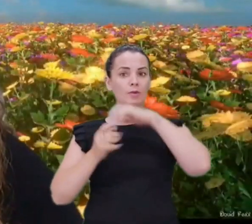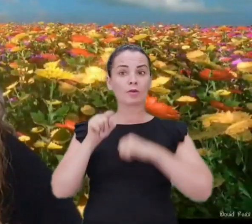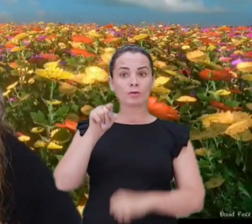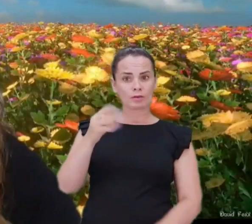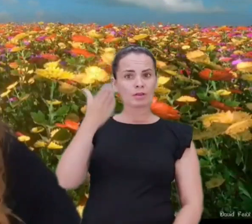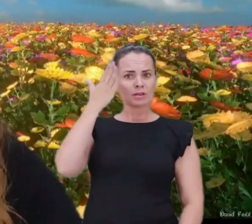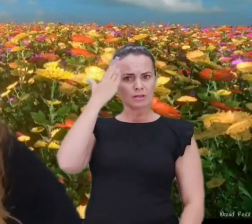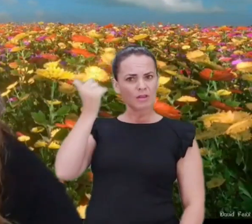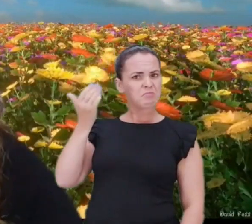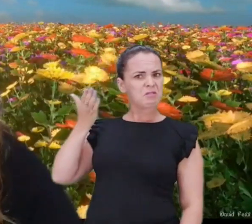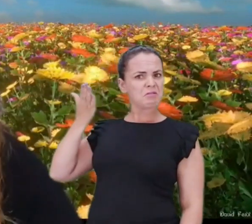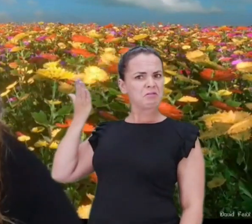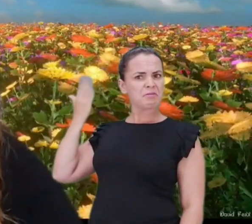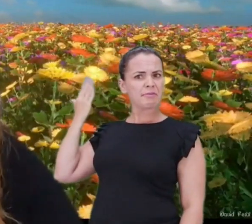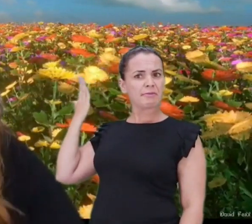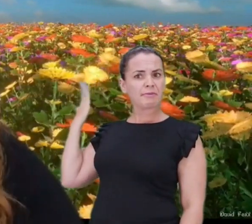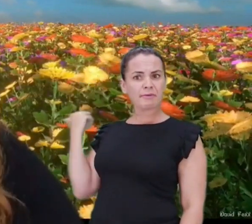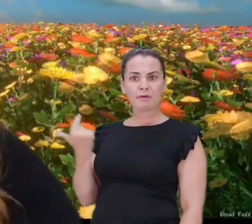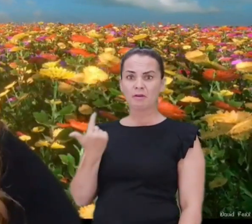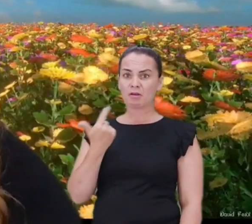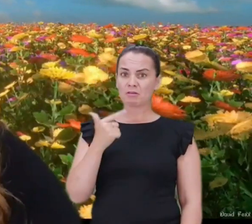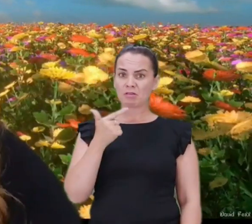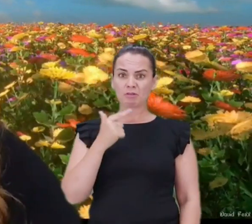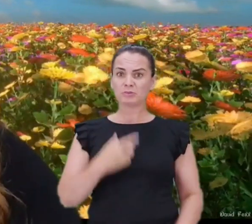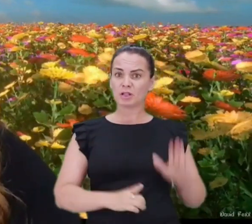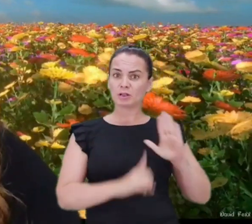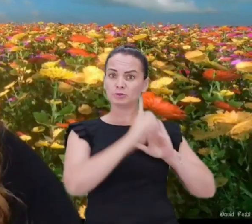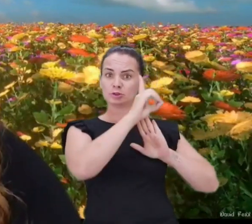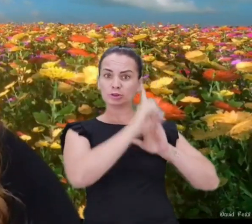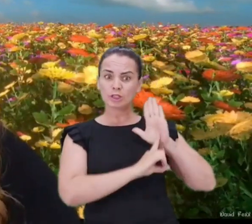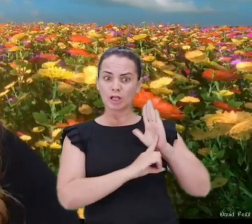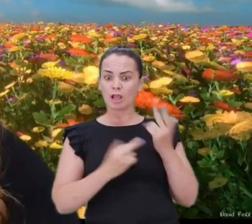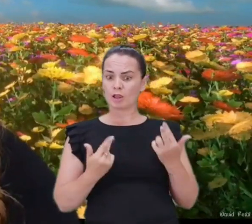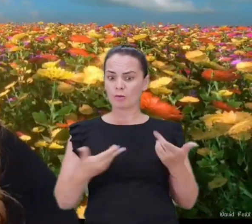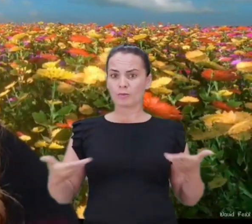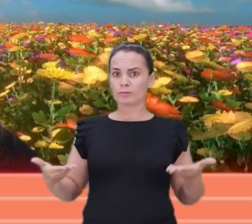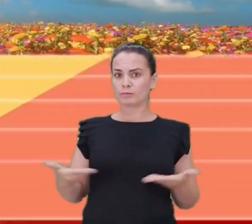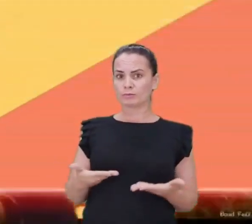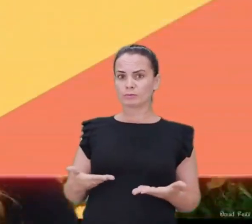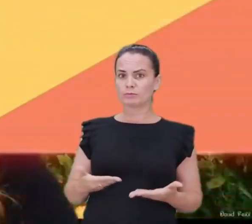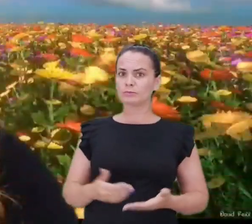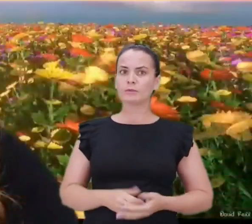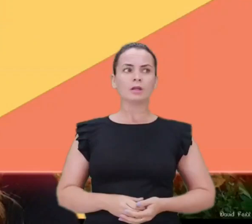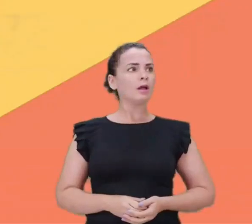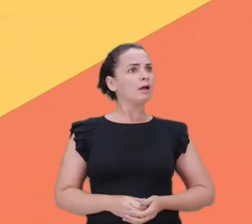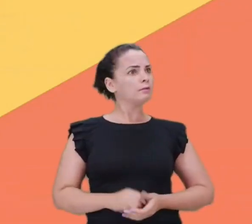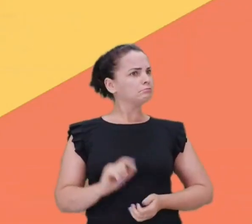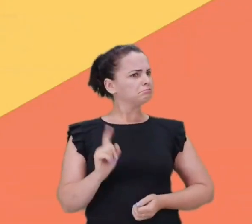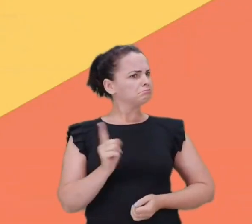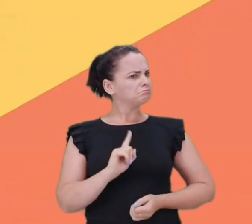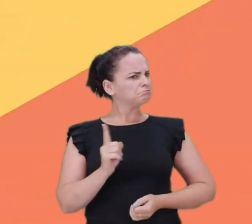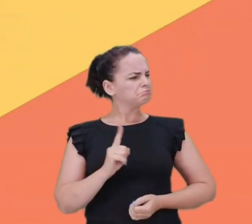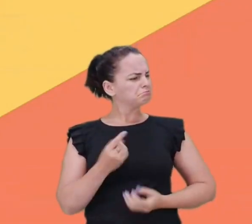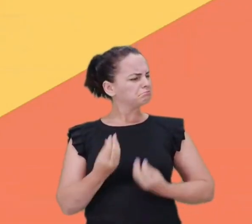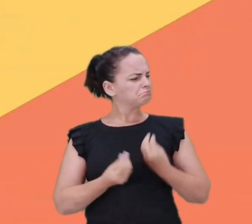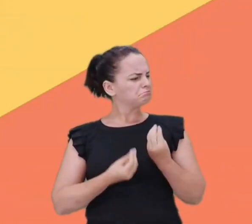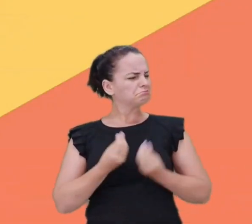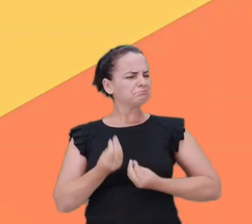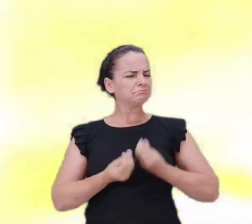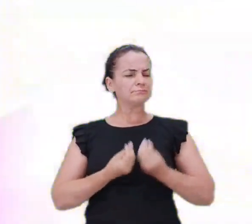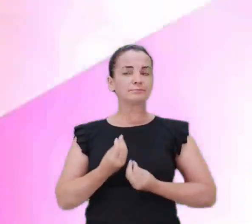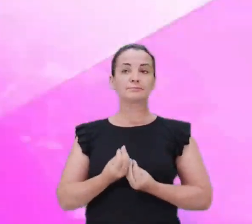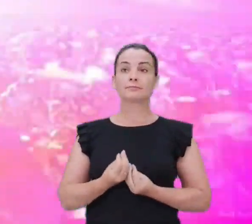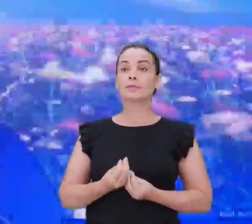que antigamente elas não tinham os mesmos direitos que têm hoje? Não! Como